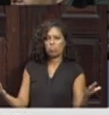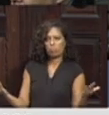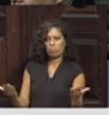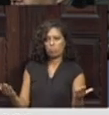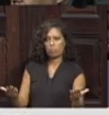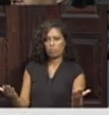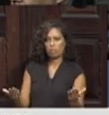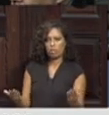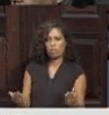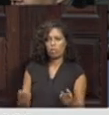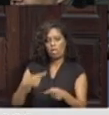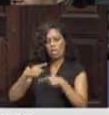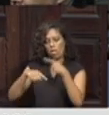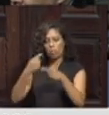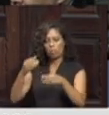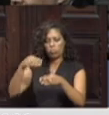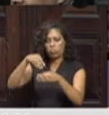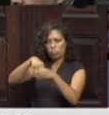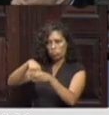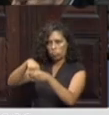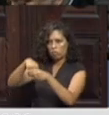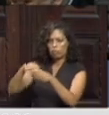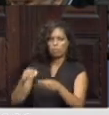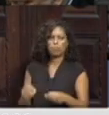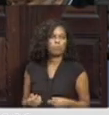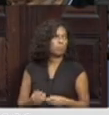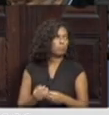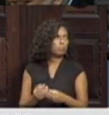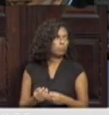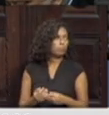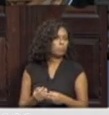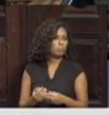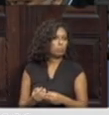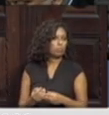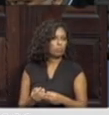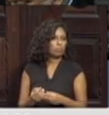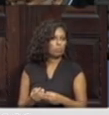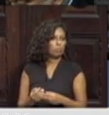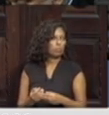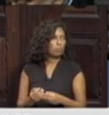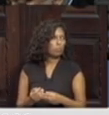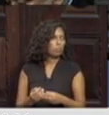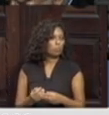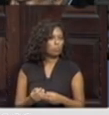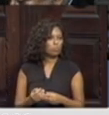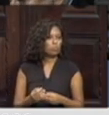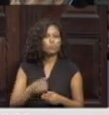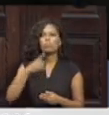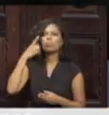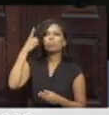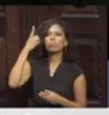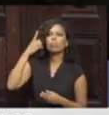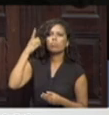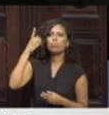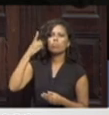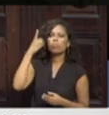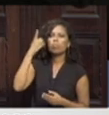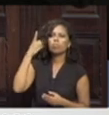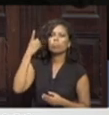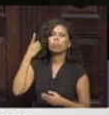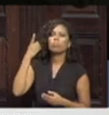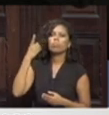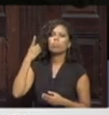Em votação. Senhores que aprovam nessa comissão, aprovado, vai autógrafo. Pela ordem, presidente. Pela ordem. Eu quero me somar